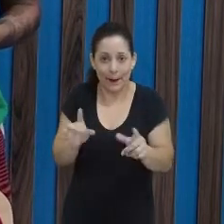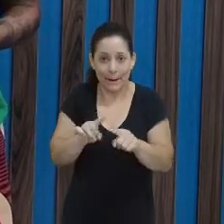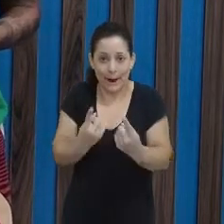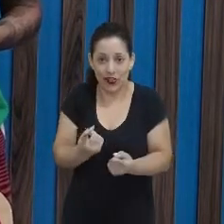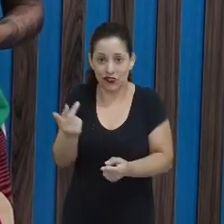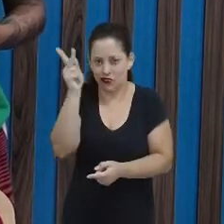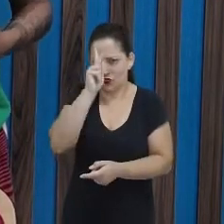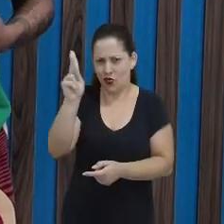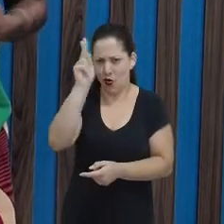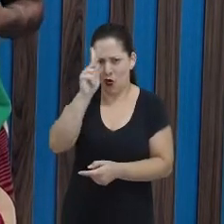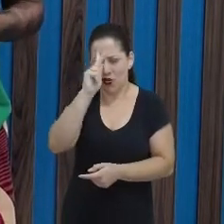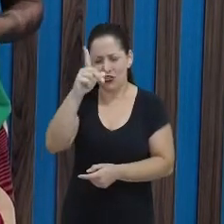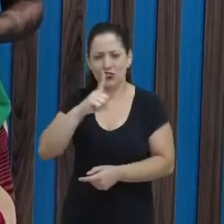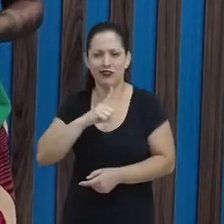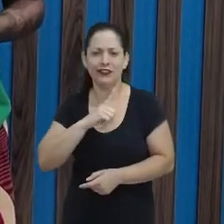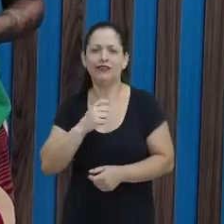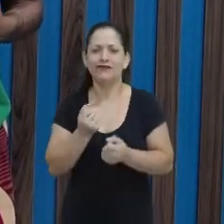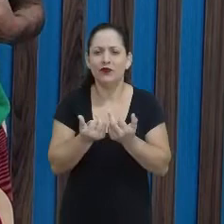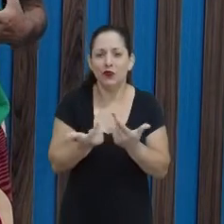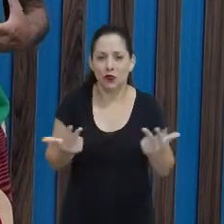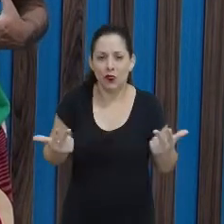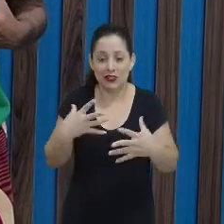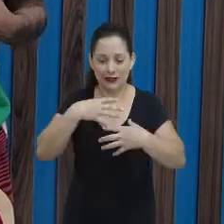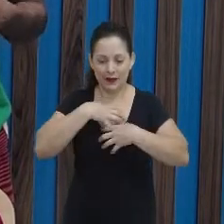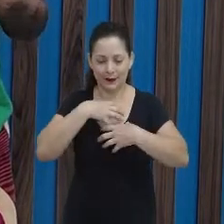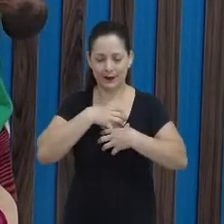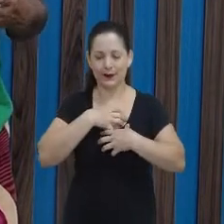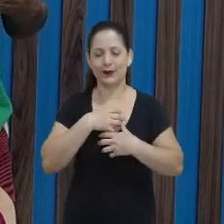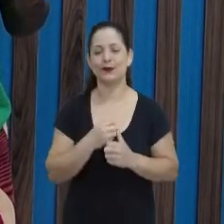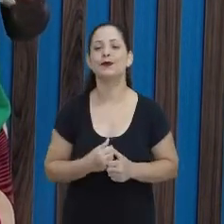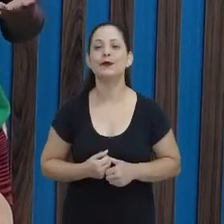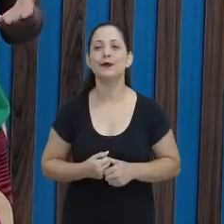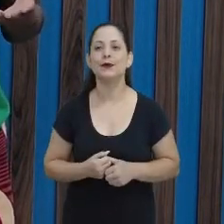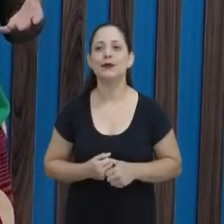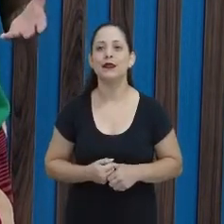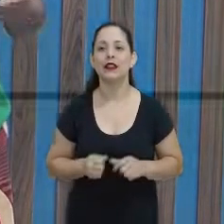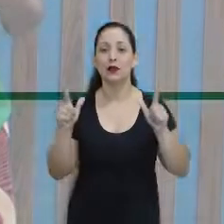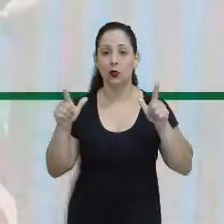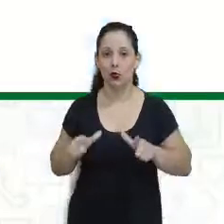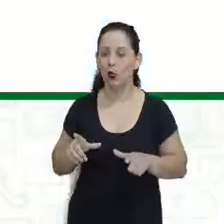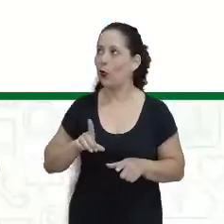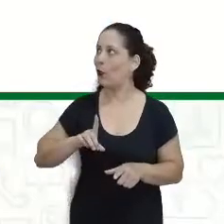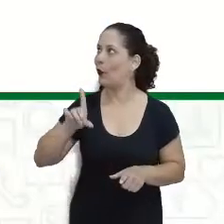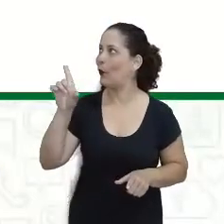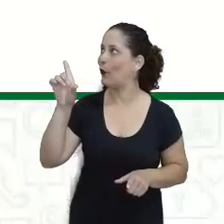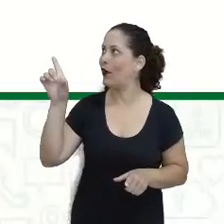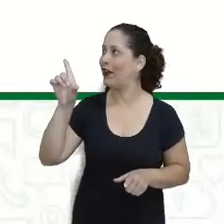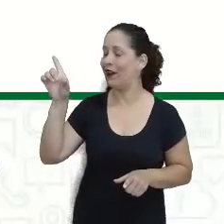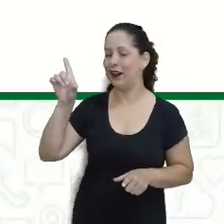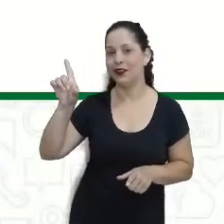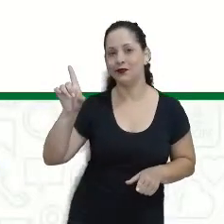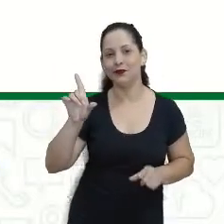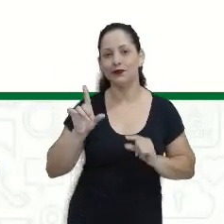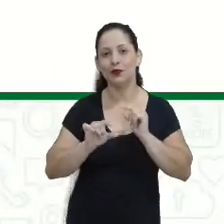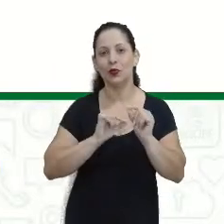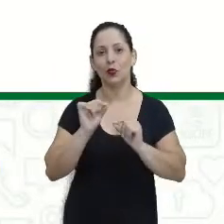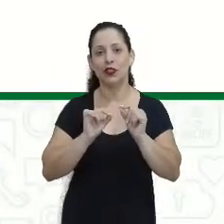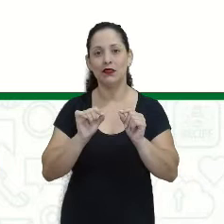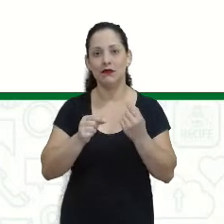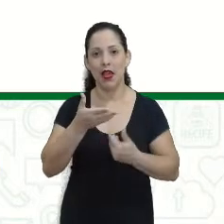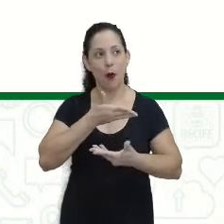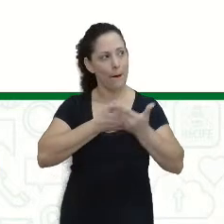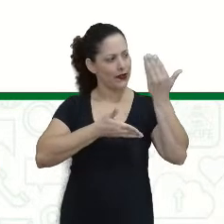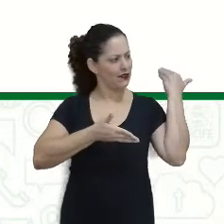história, tá? Então, a gente falar de um local como o Paço do Frevo, a gente pode dizer justamente isso, que está entre o passado